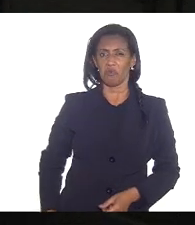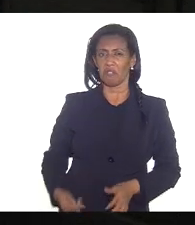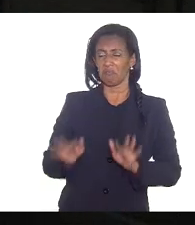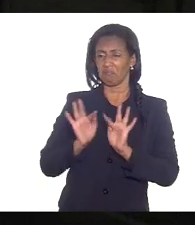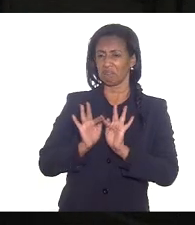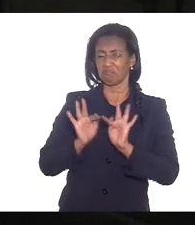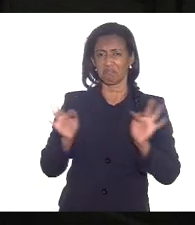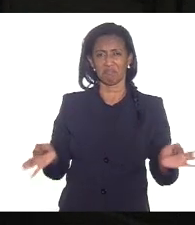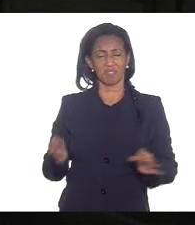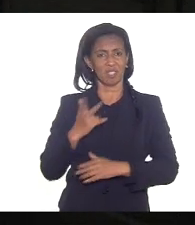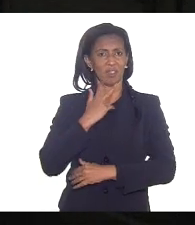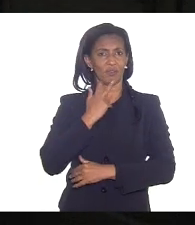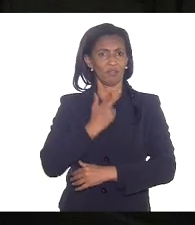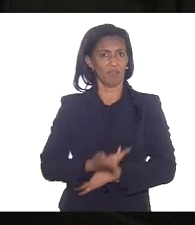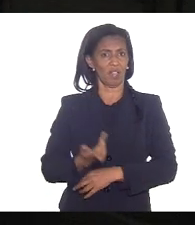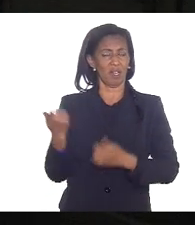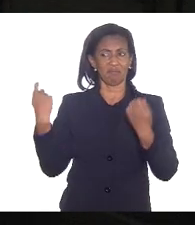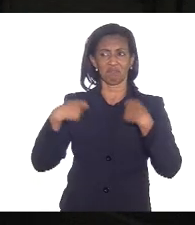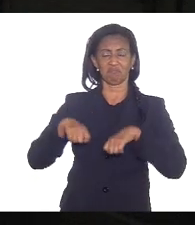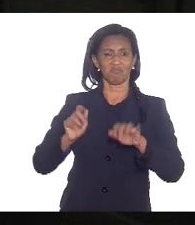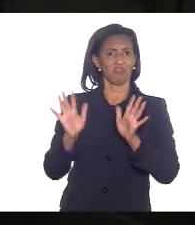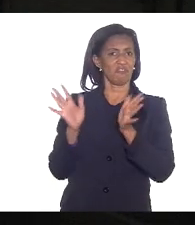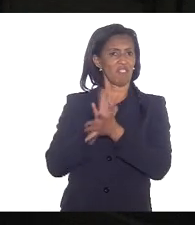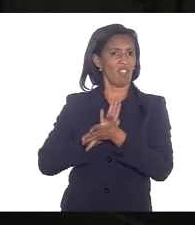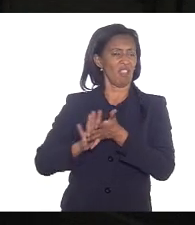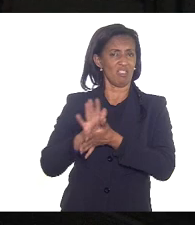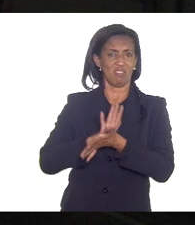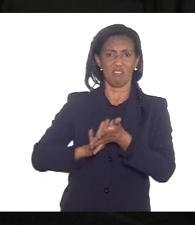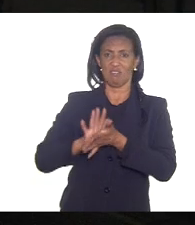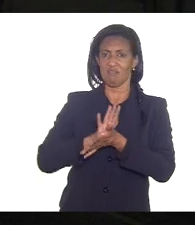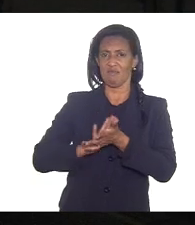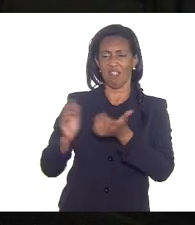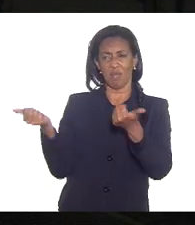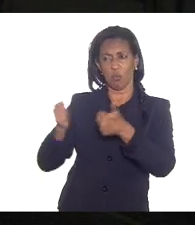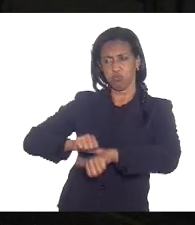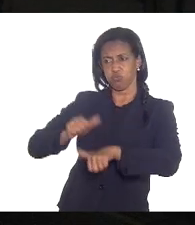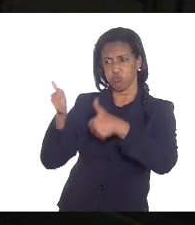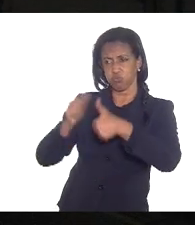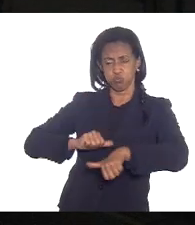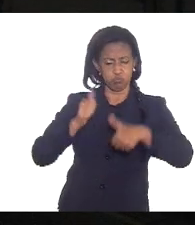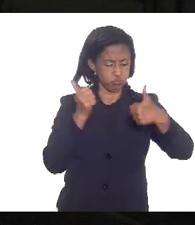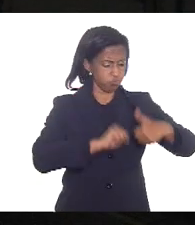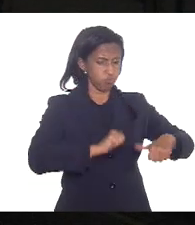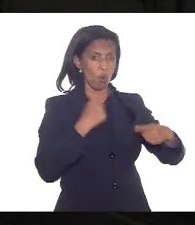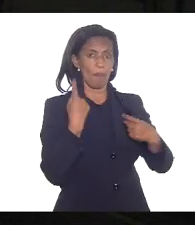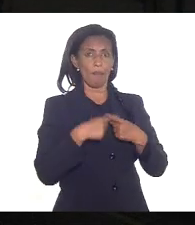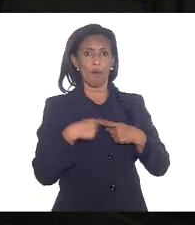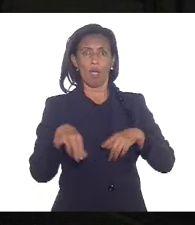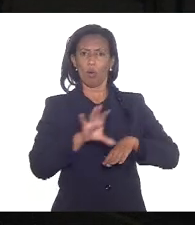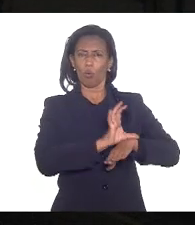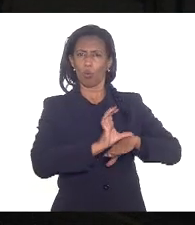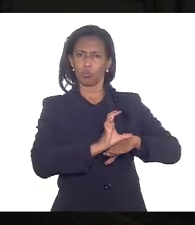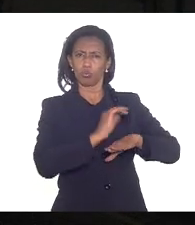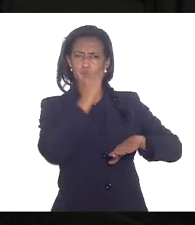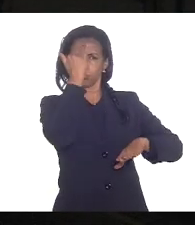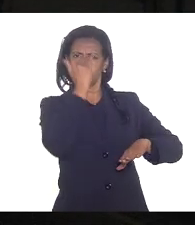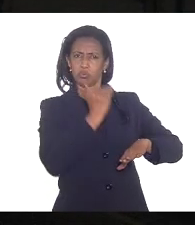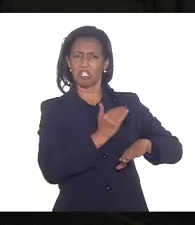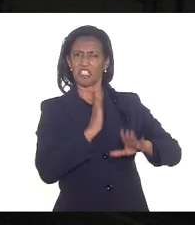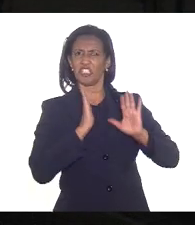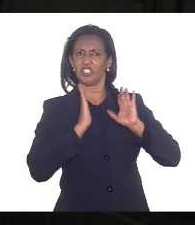simplista sem dizer que não fariam qualquer tipo de análise porque a questão da constitucionalidade